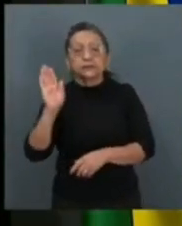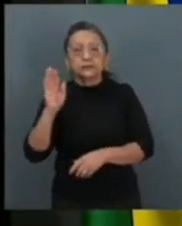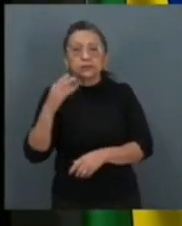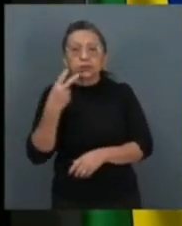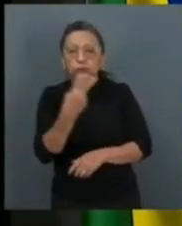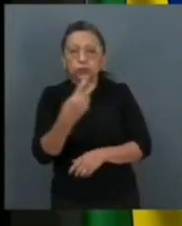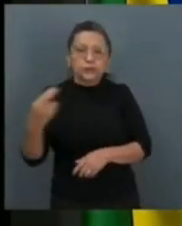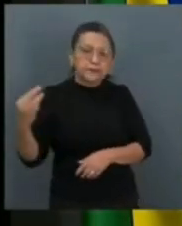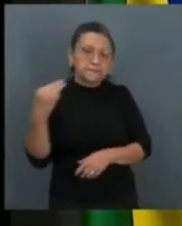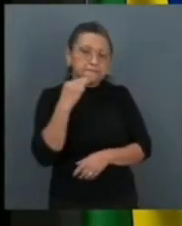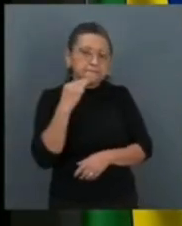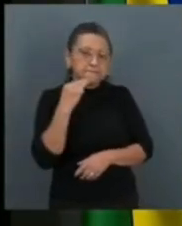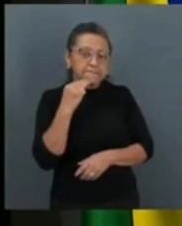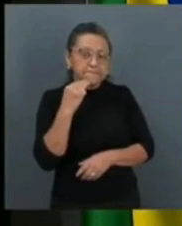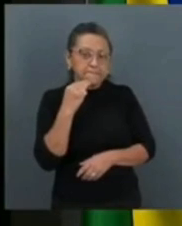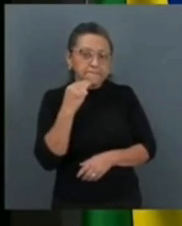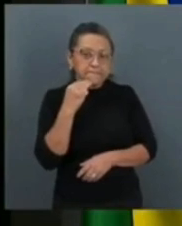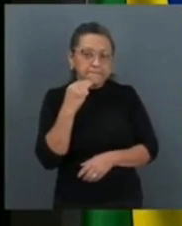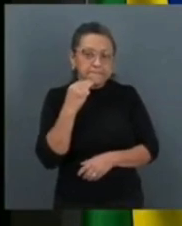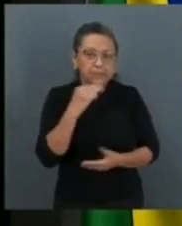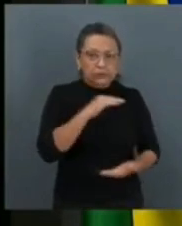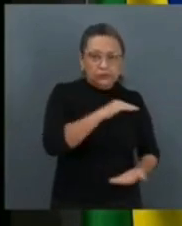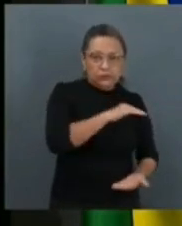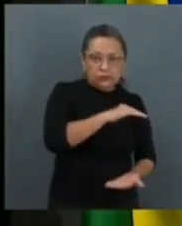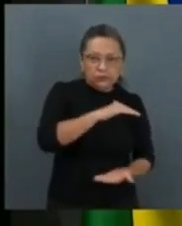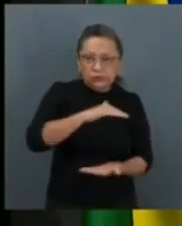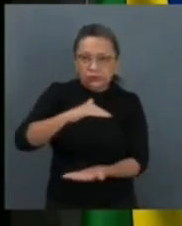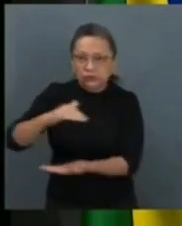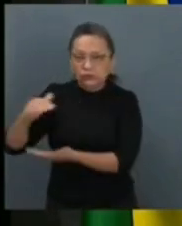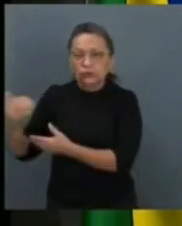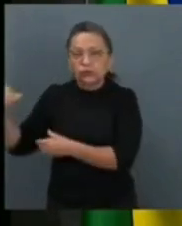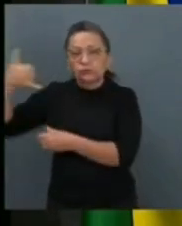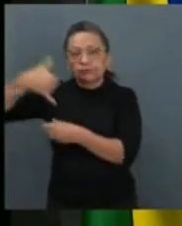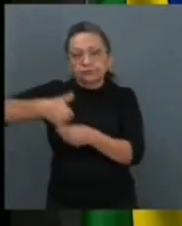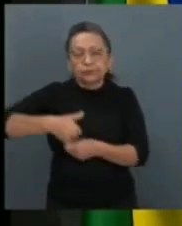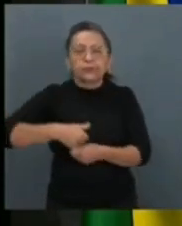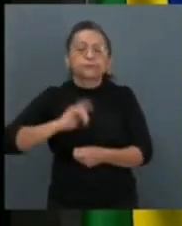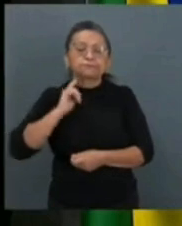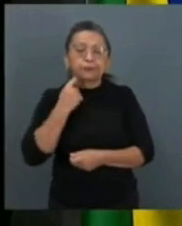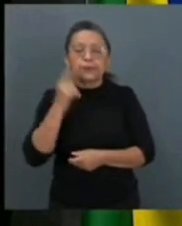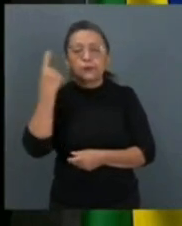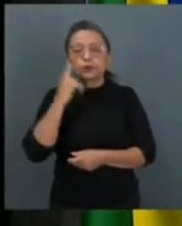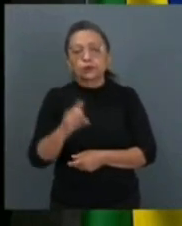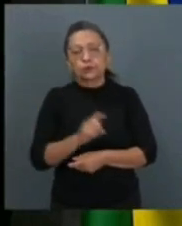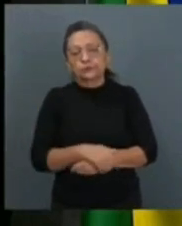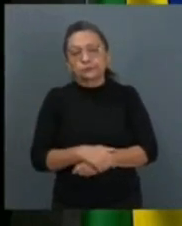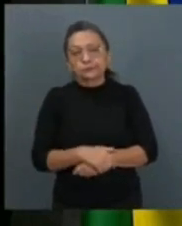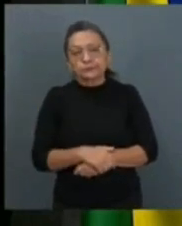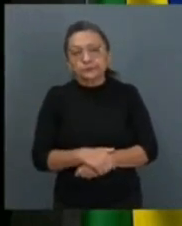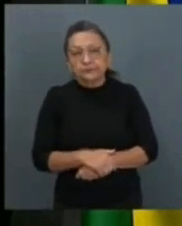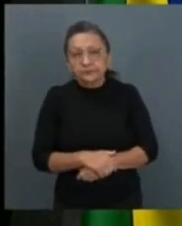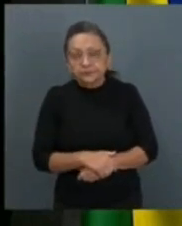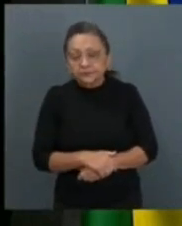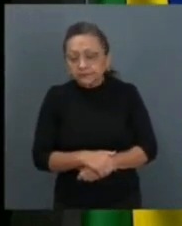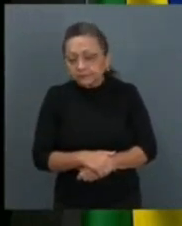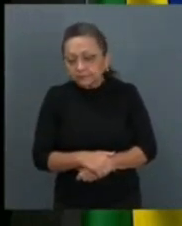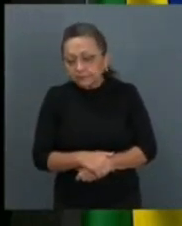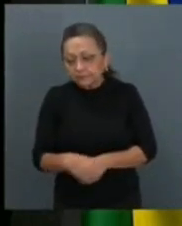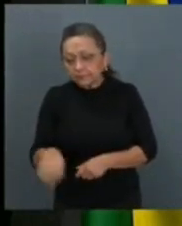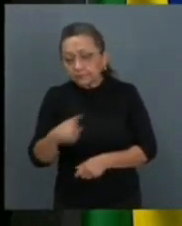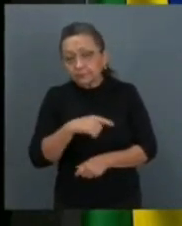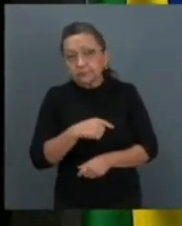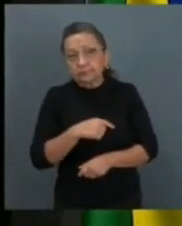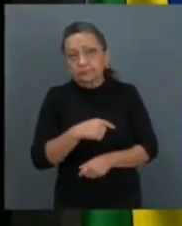2 milhões de litros de combustível fóssil por dia. E há